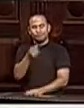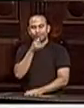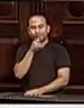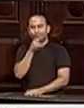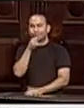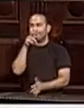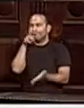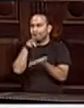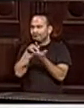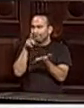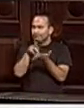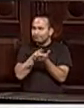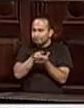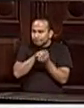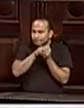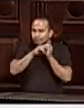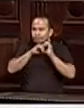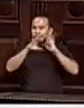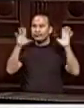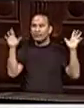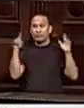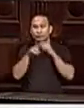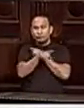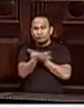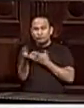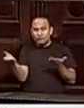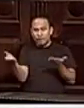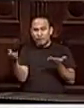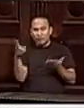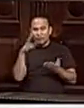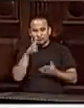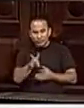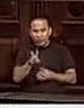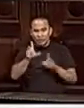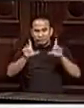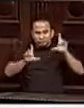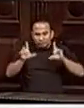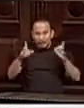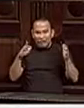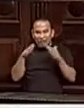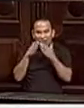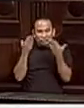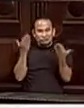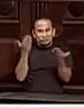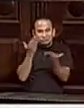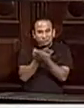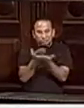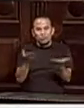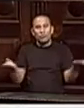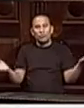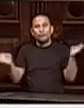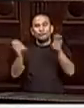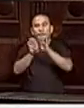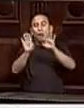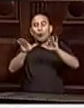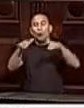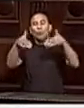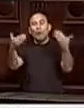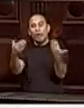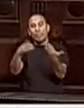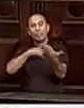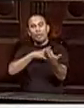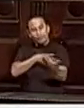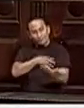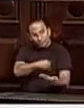um verdadeiro escândalo. Você vê e assistir escolas se fechando quando tem fila